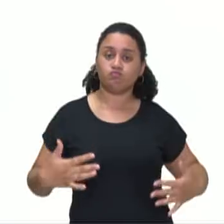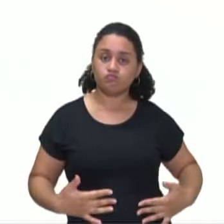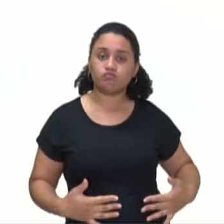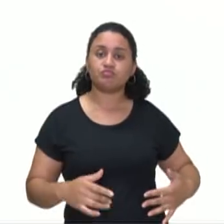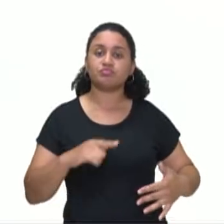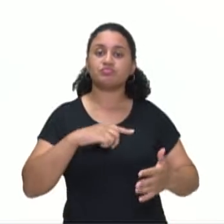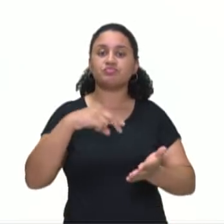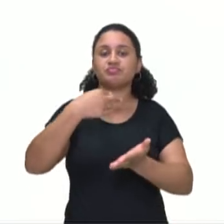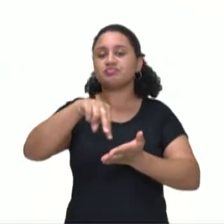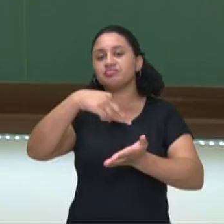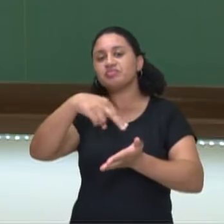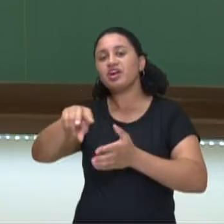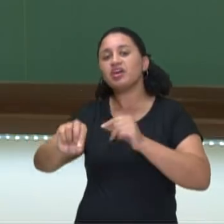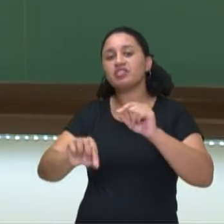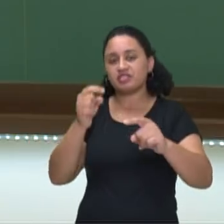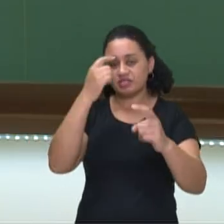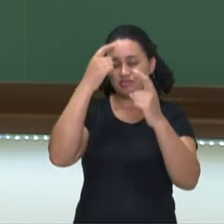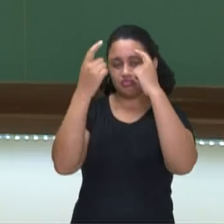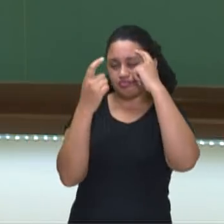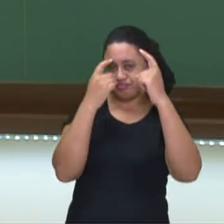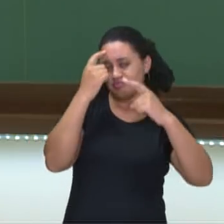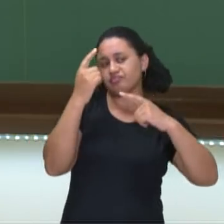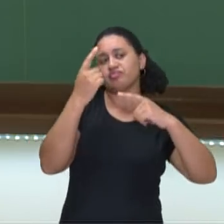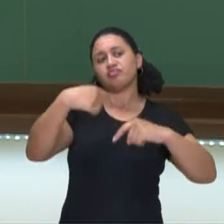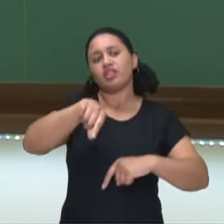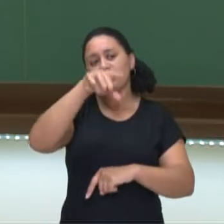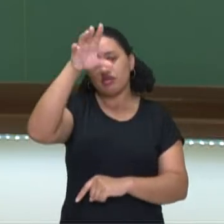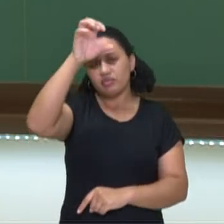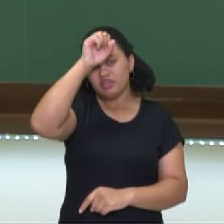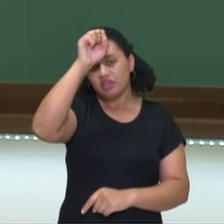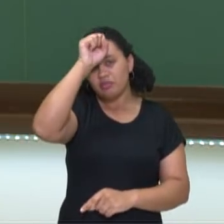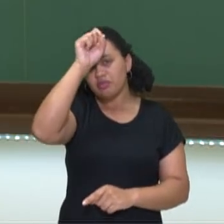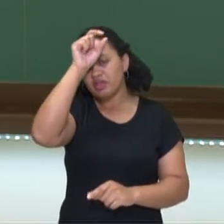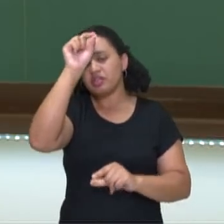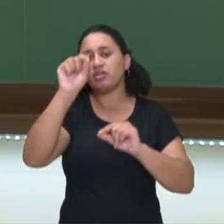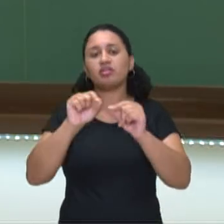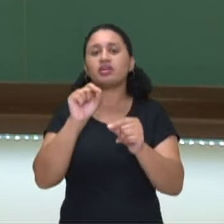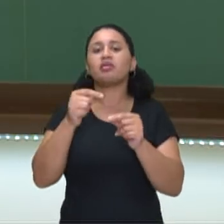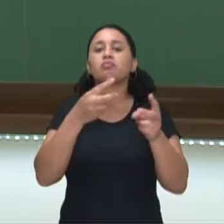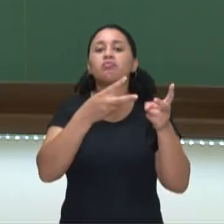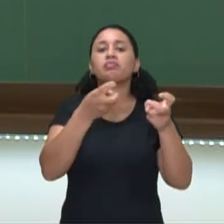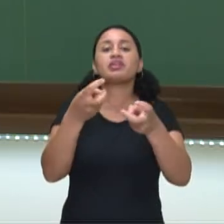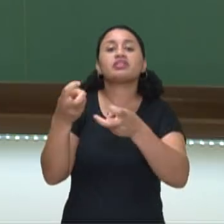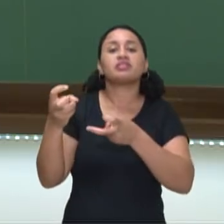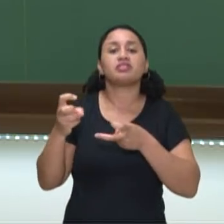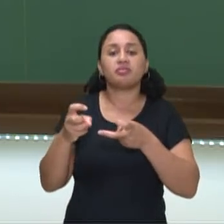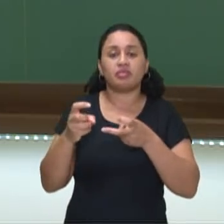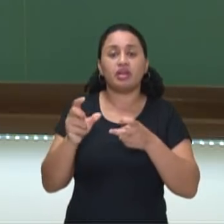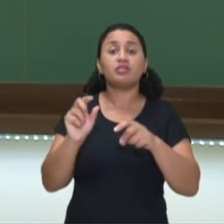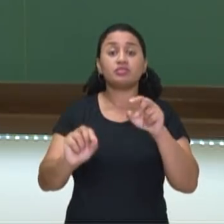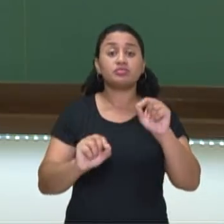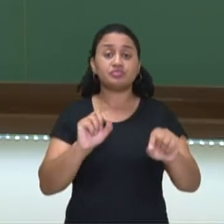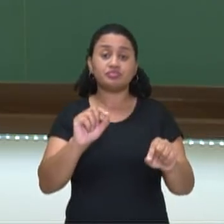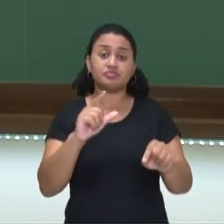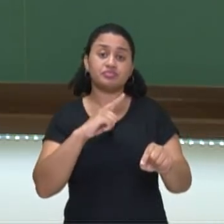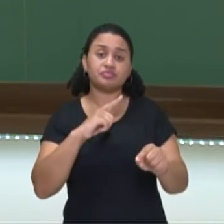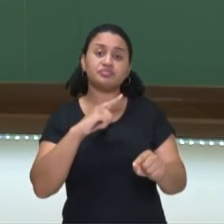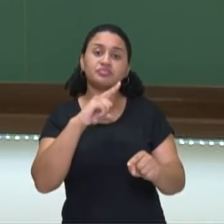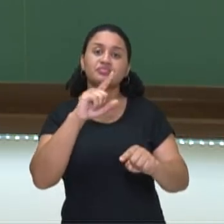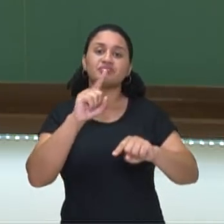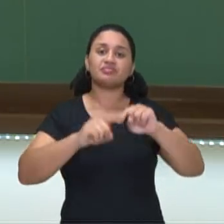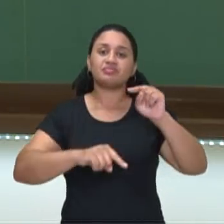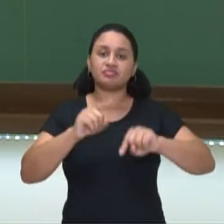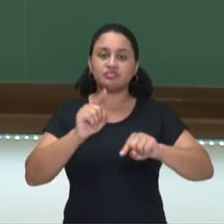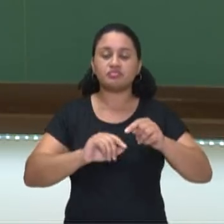nas danças criativas. A gente vai aprender aí a identificar esses elementos. Então,